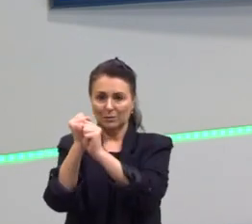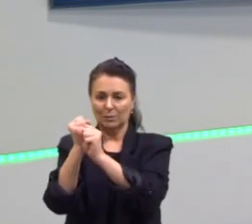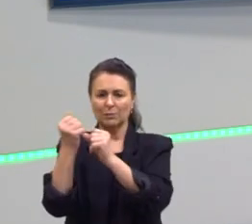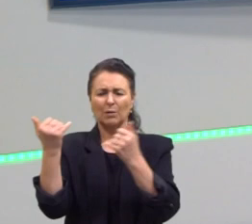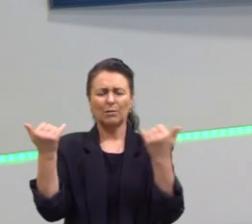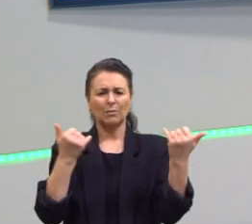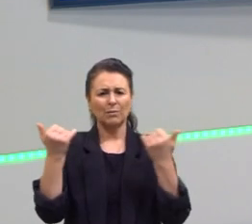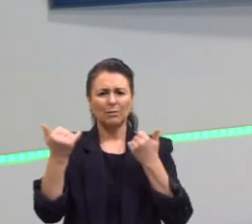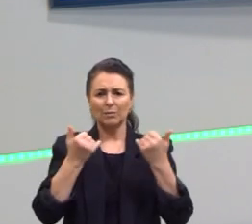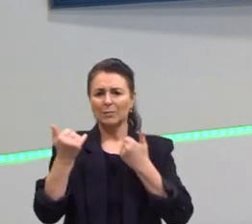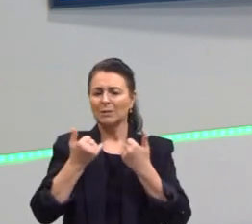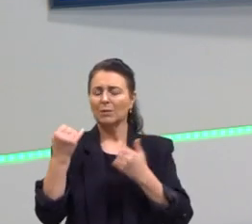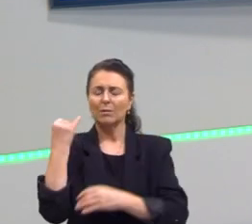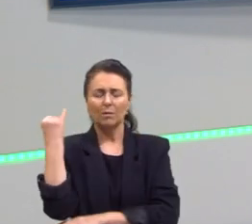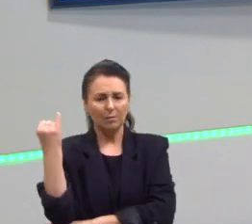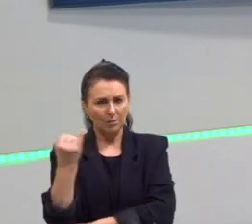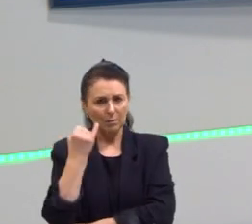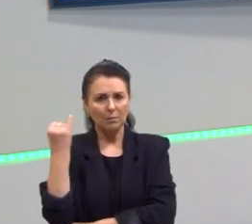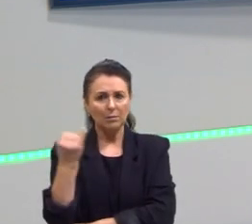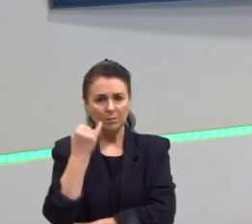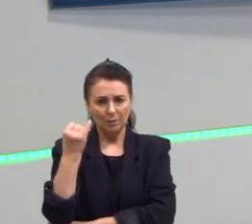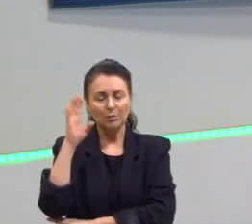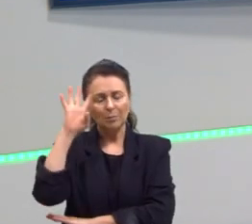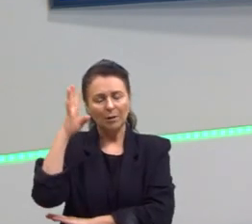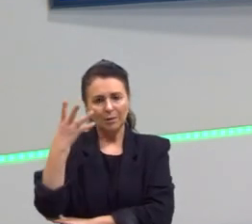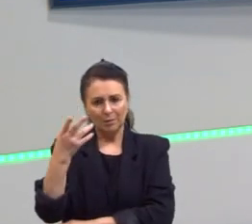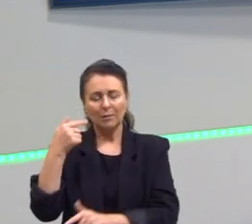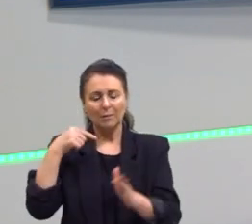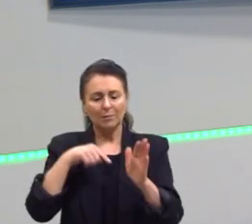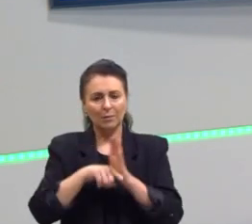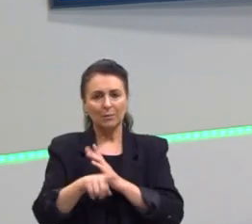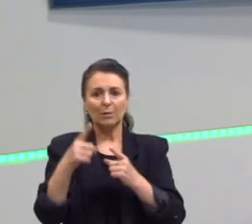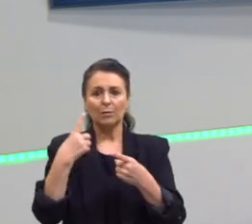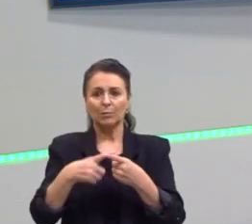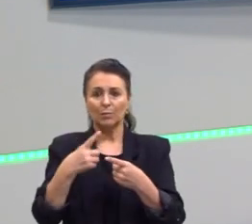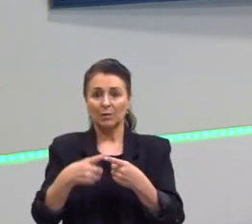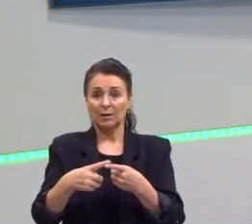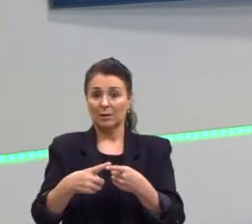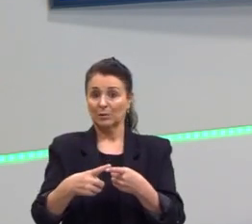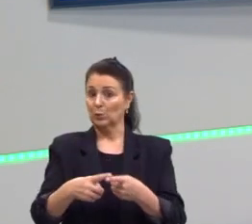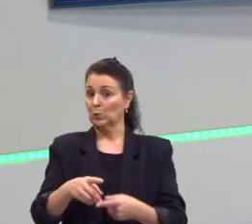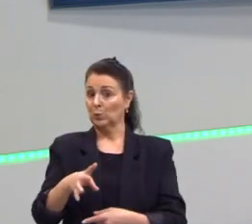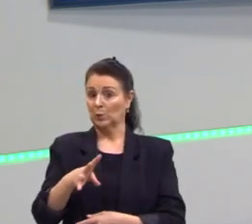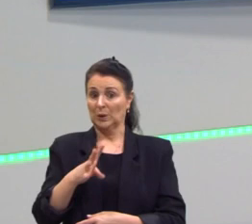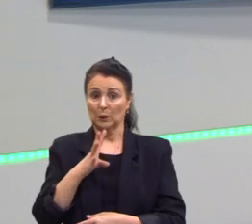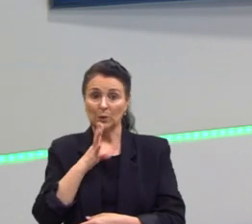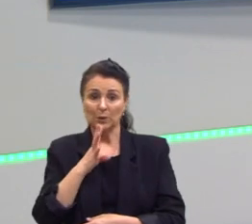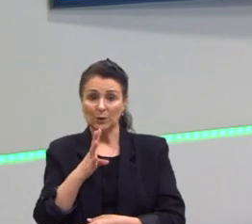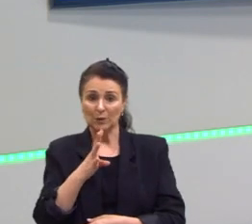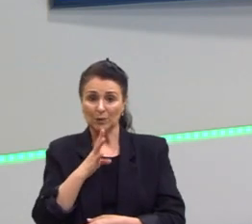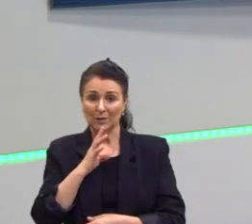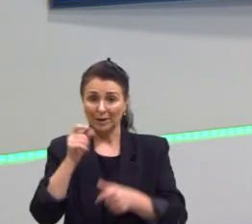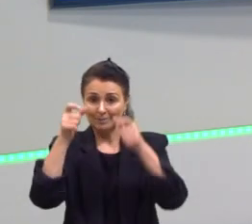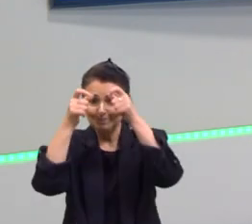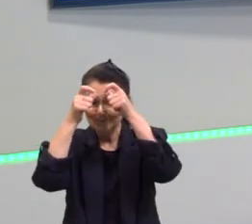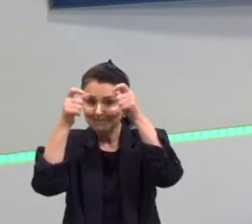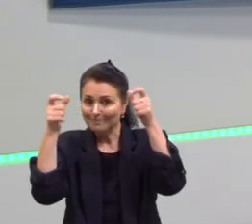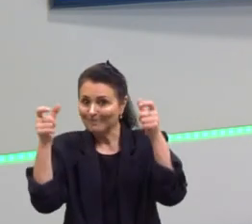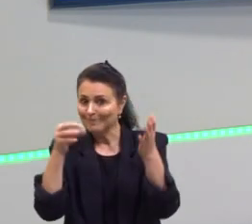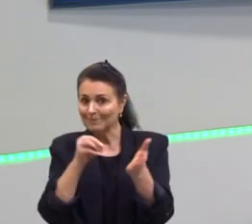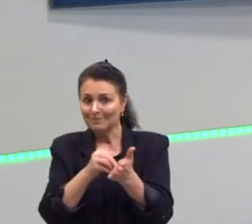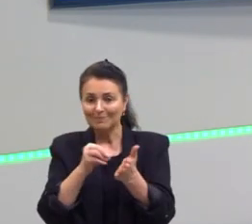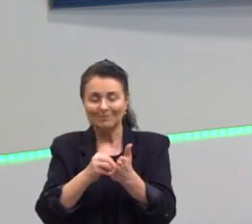informações que são muito importantes para resolver a questão porque sem esses conhecimentos vocês não conseguem